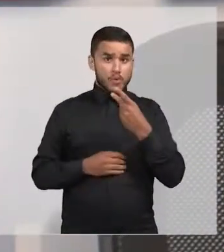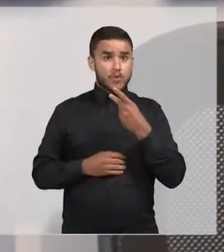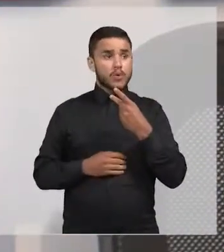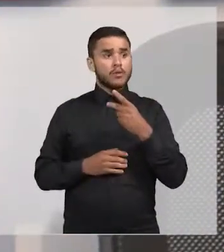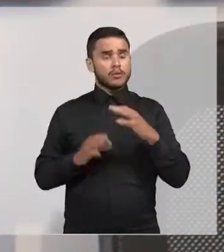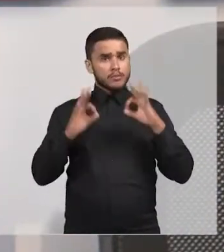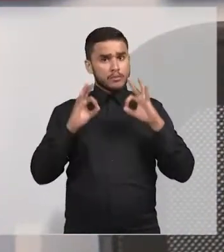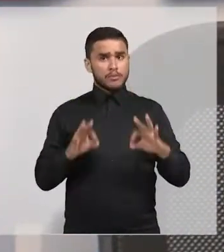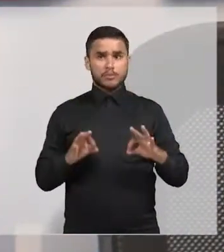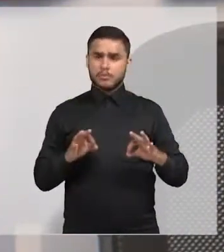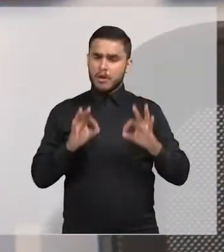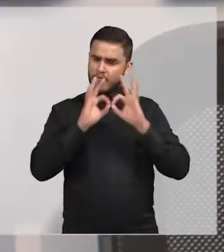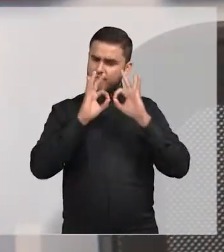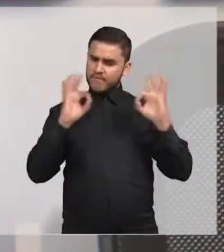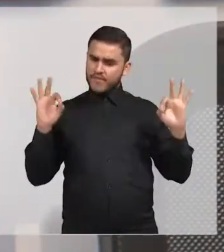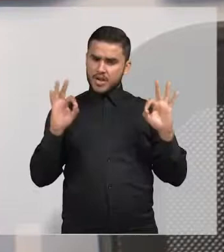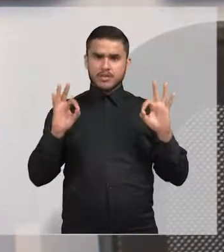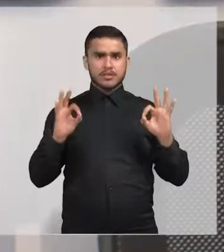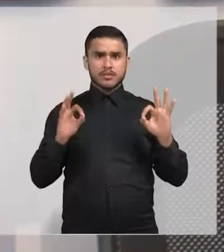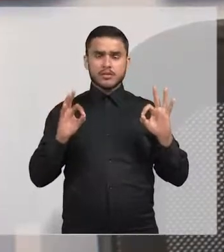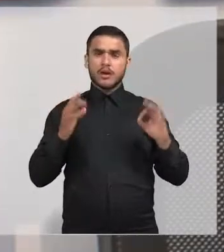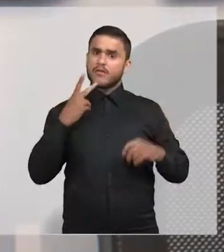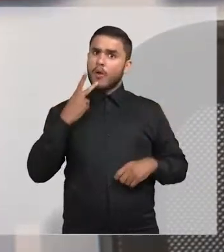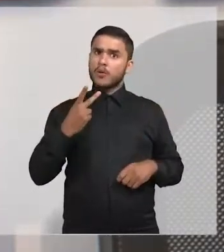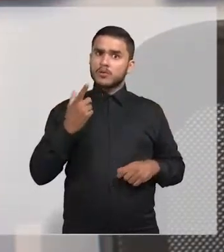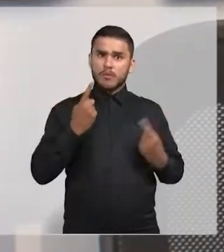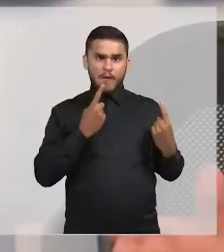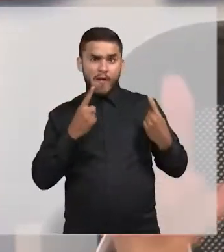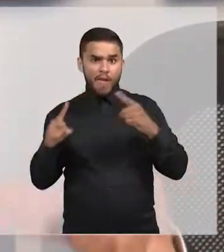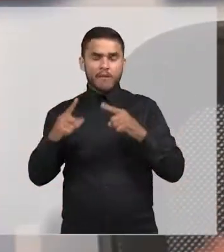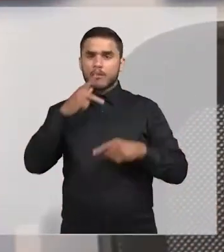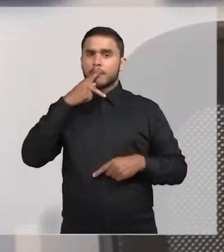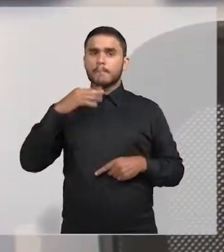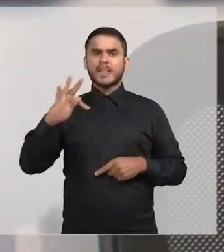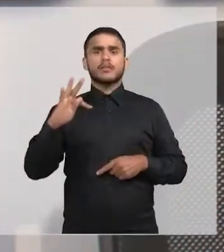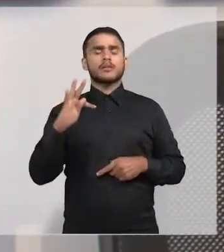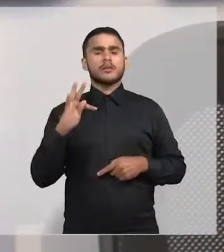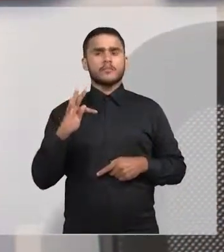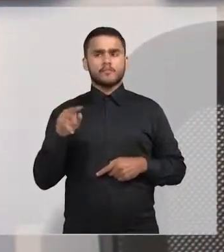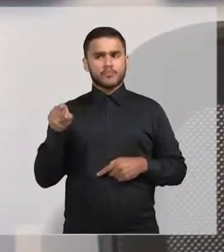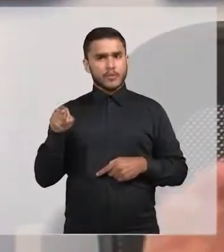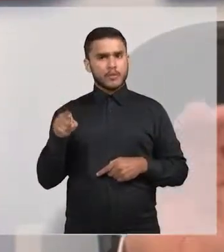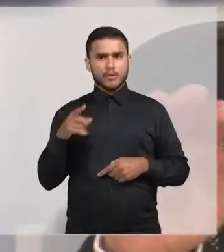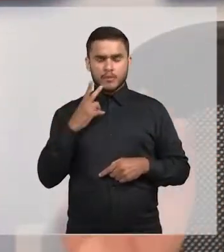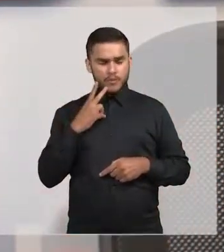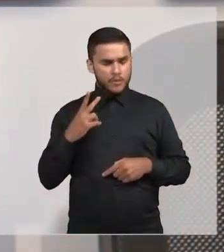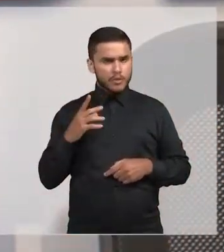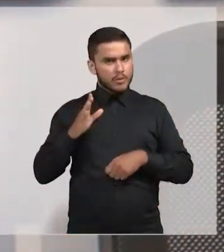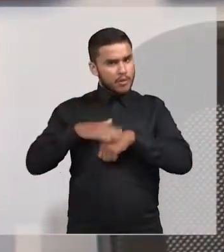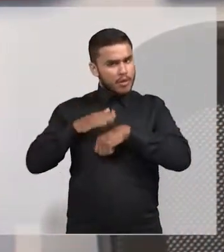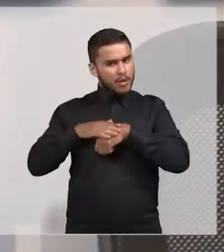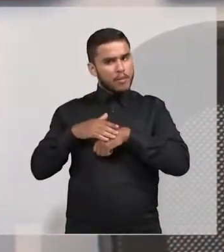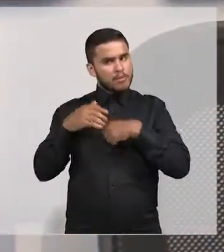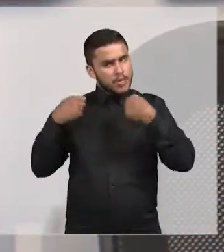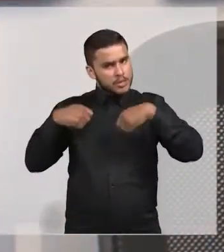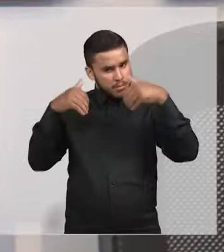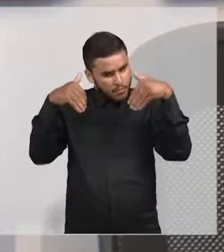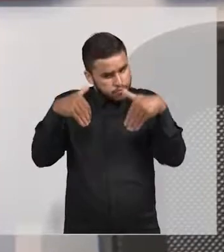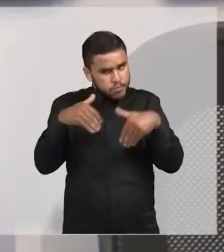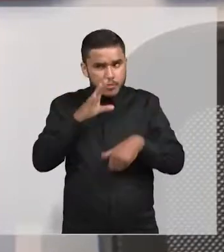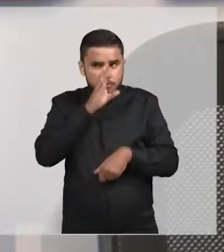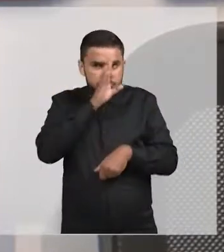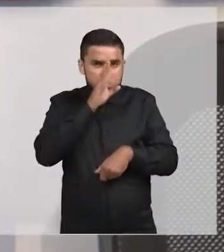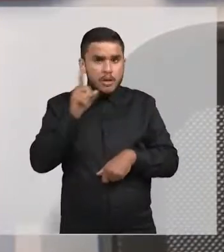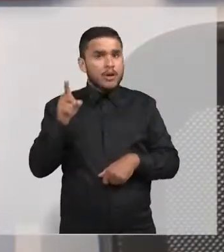tão qualificadas para atacar o PT, como se o PT tinha que colocar o rabo entre as pernas e fazer uma